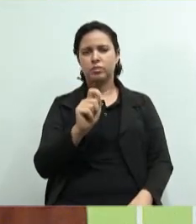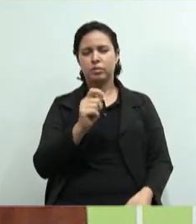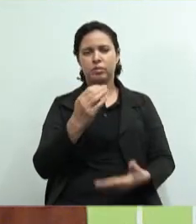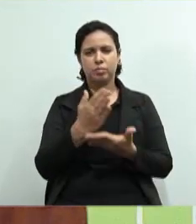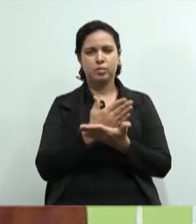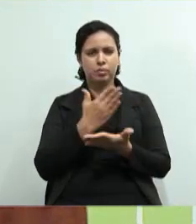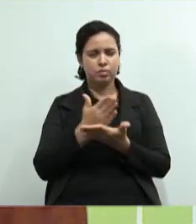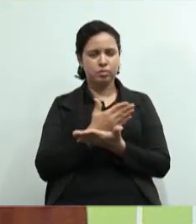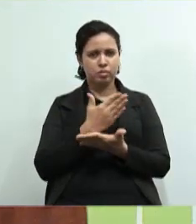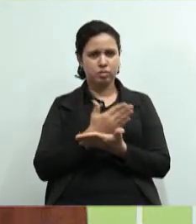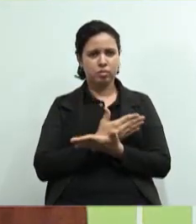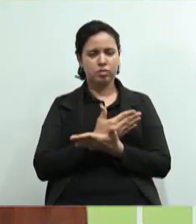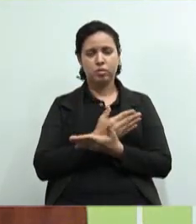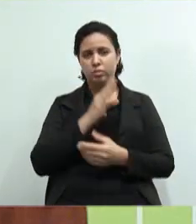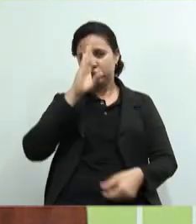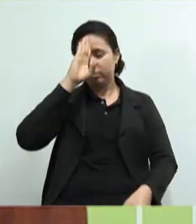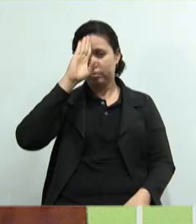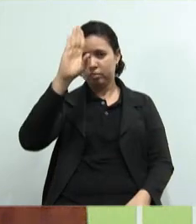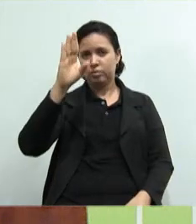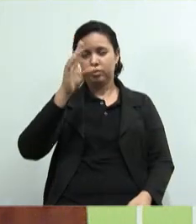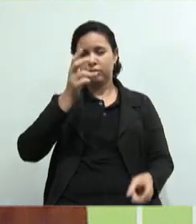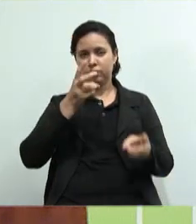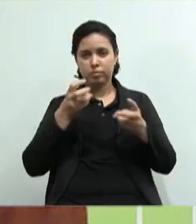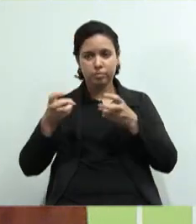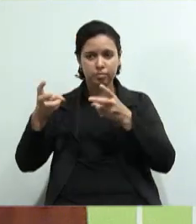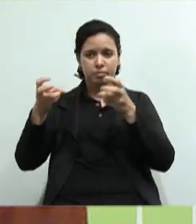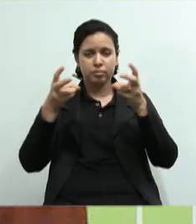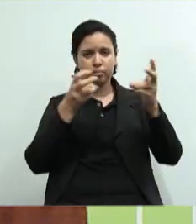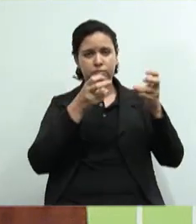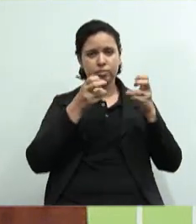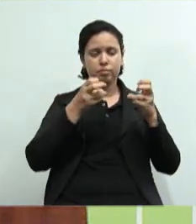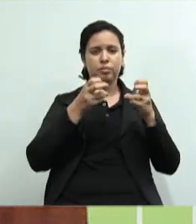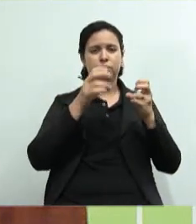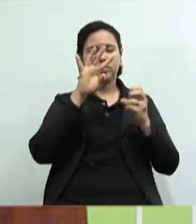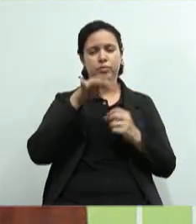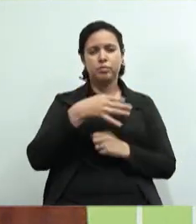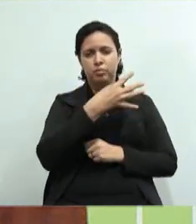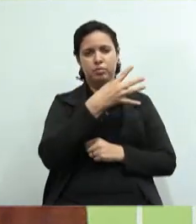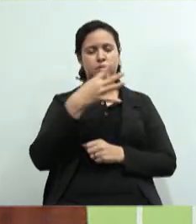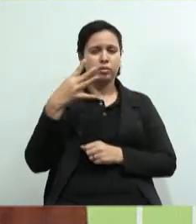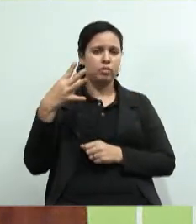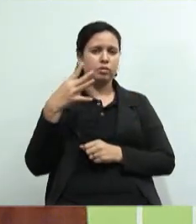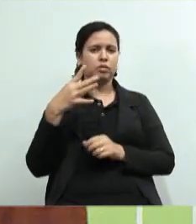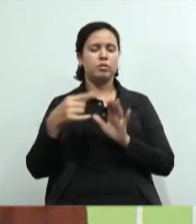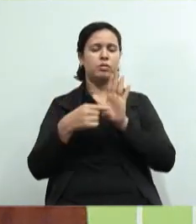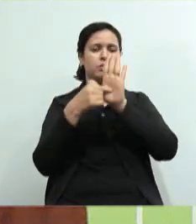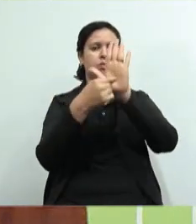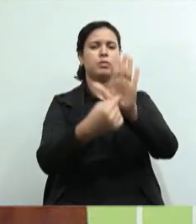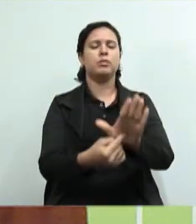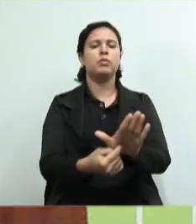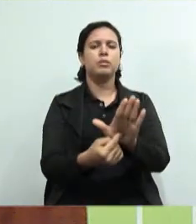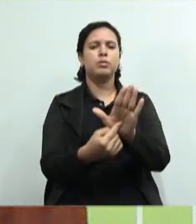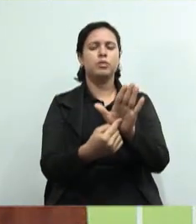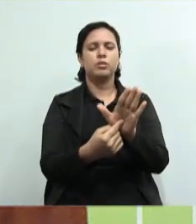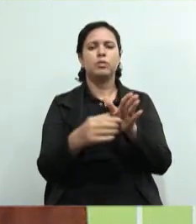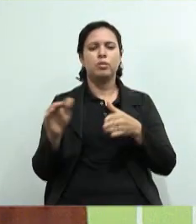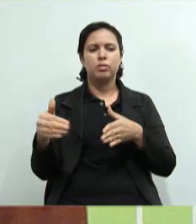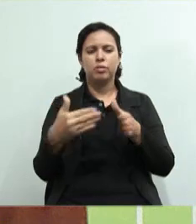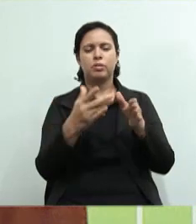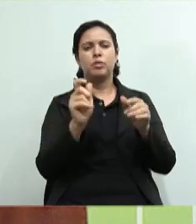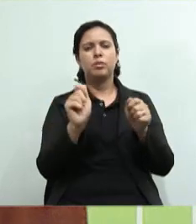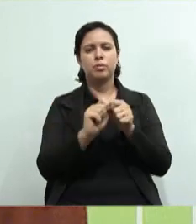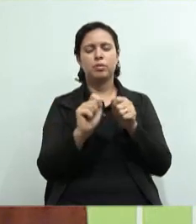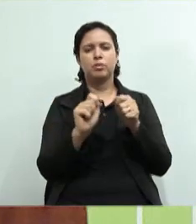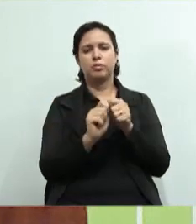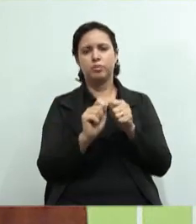manuais e principalmente observar os fluxogramas, porque eles vão dar o roteiro do que se